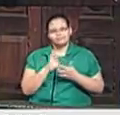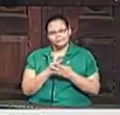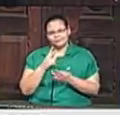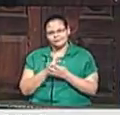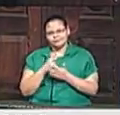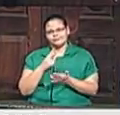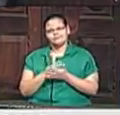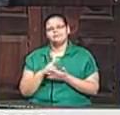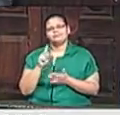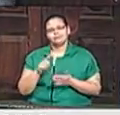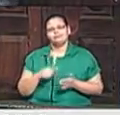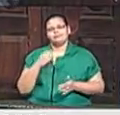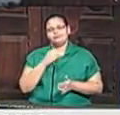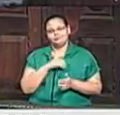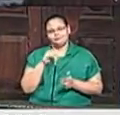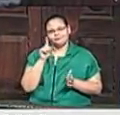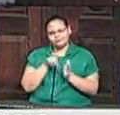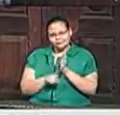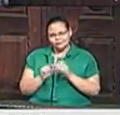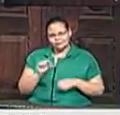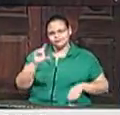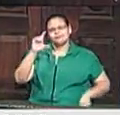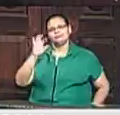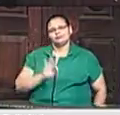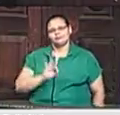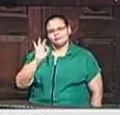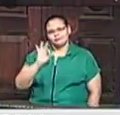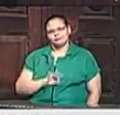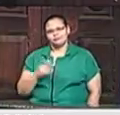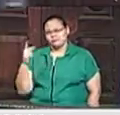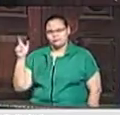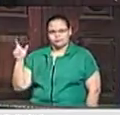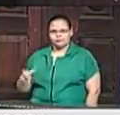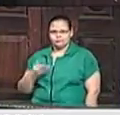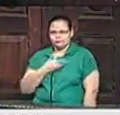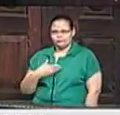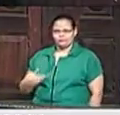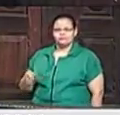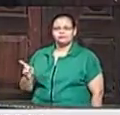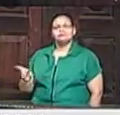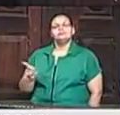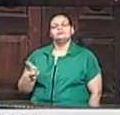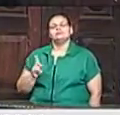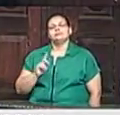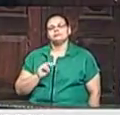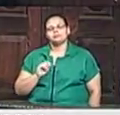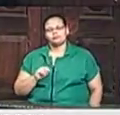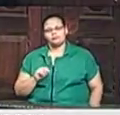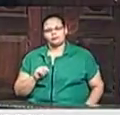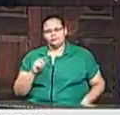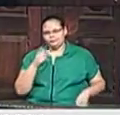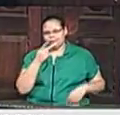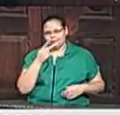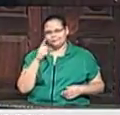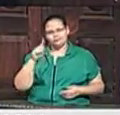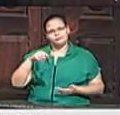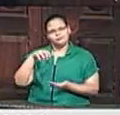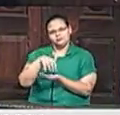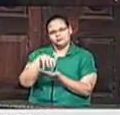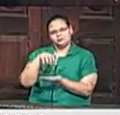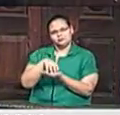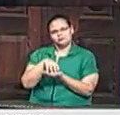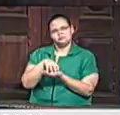esse aumento da contribuição do governo, do órgão patronal, eu falo órgão